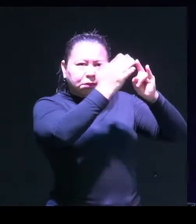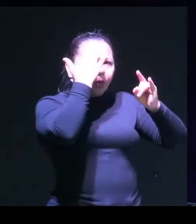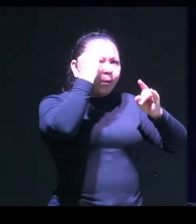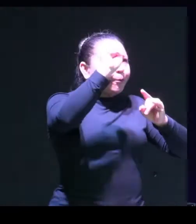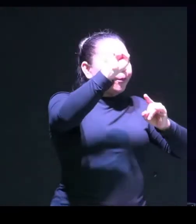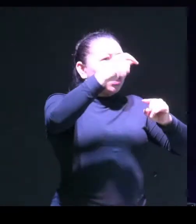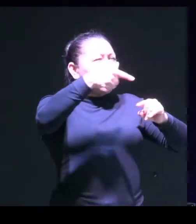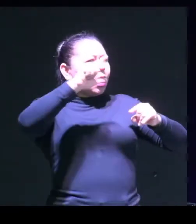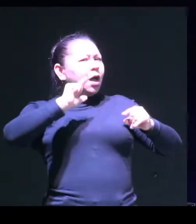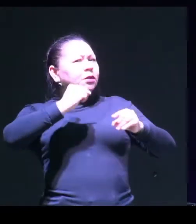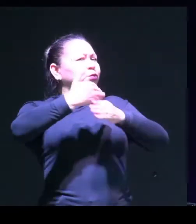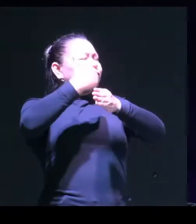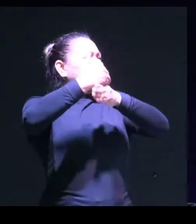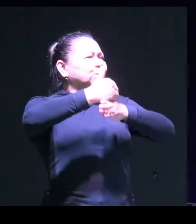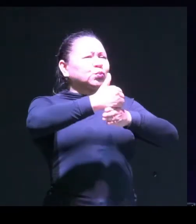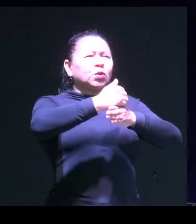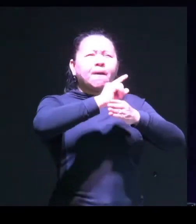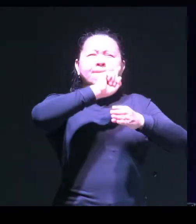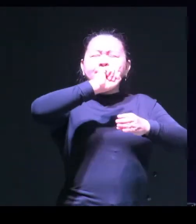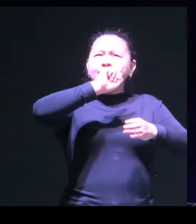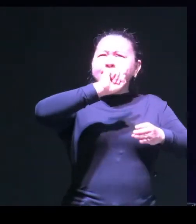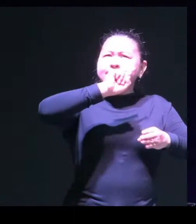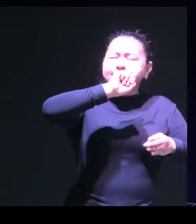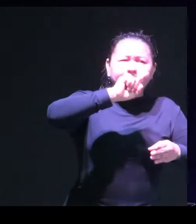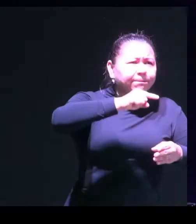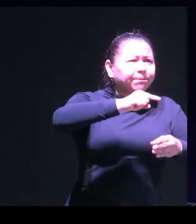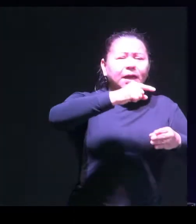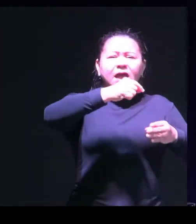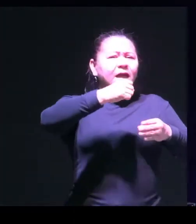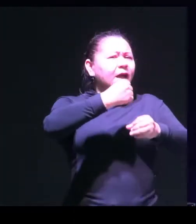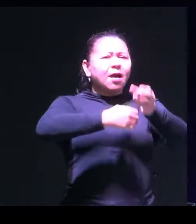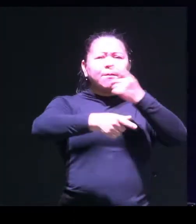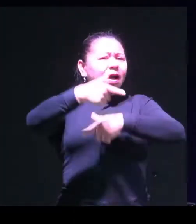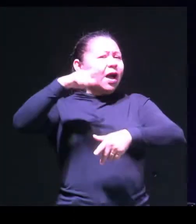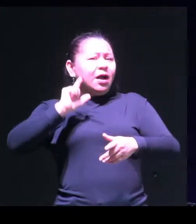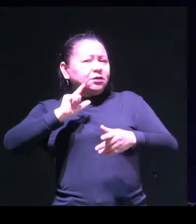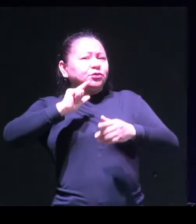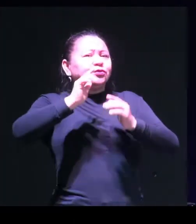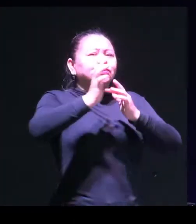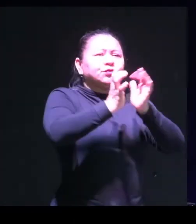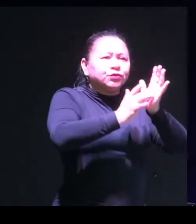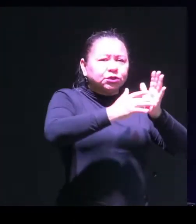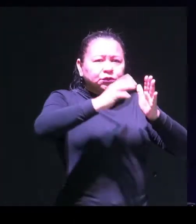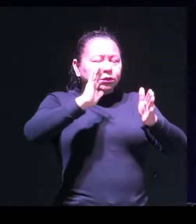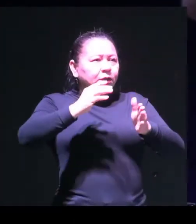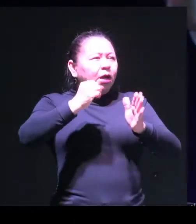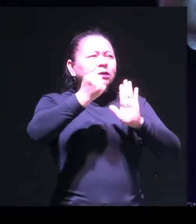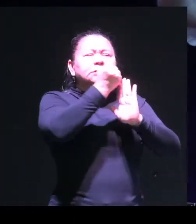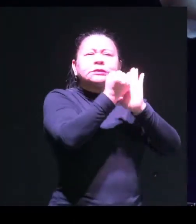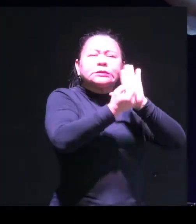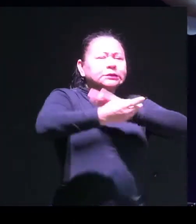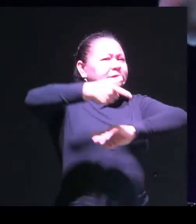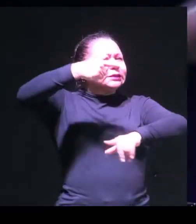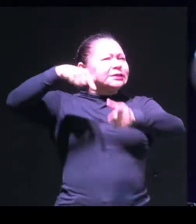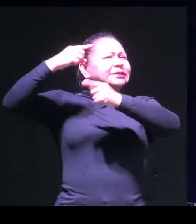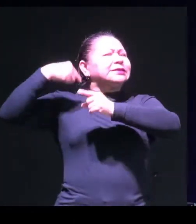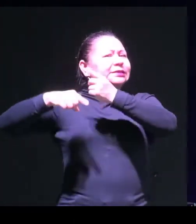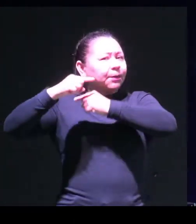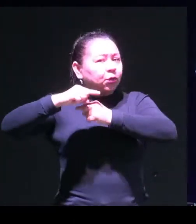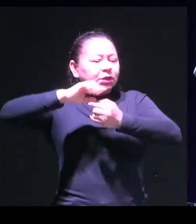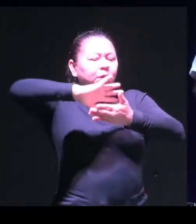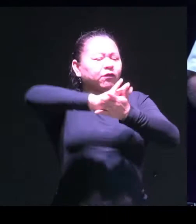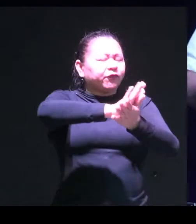construído muito antes, no ano de 586 a.C. E logo poucos séculos depois, ele foi